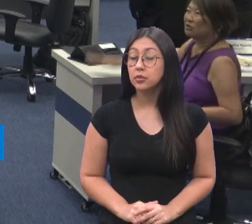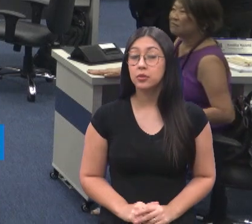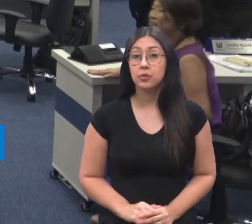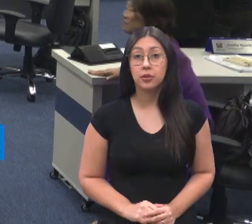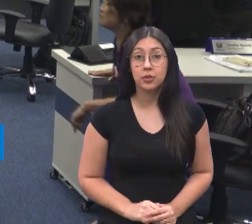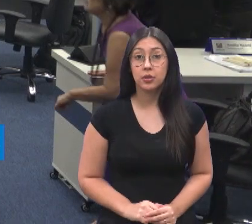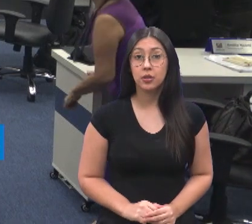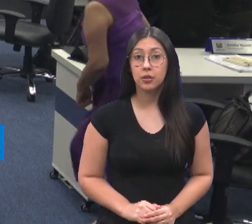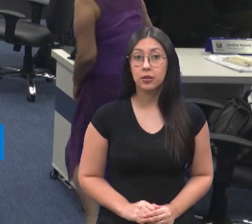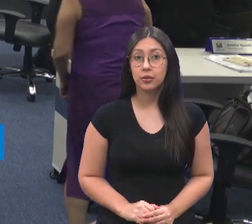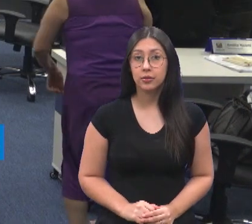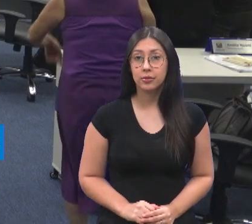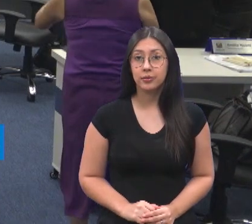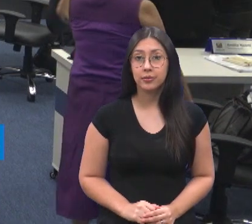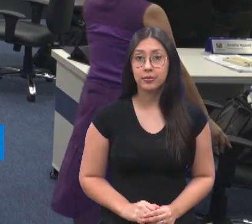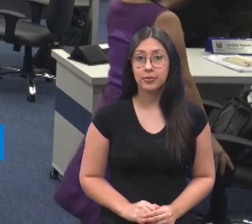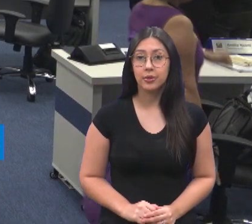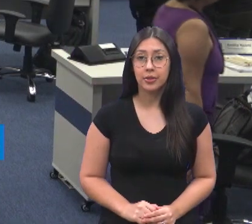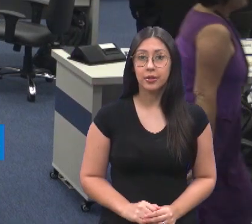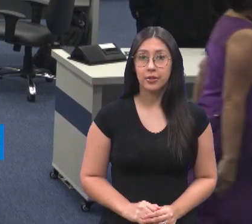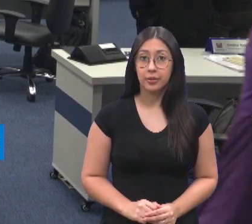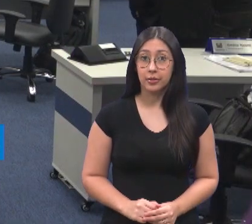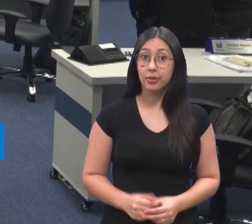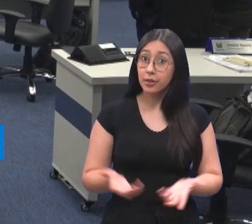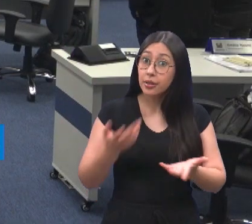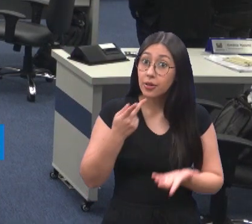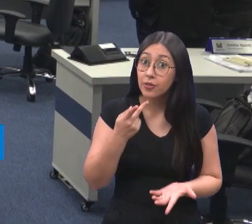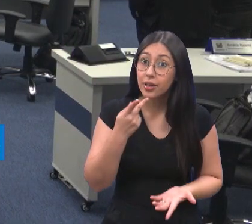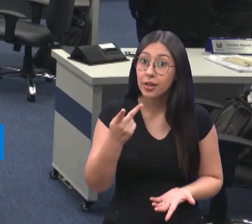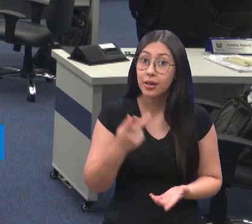Deixar a vereadora falar, depois eu concluo. Vai lá, vereadora.